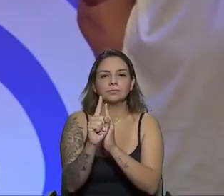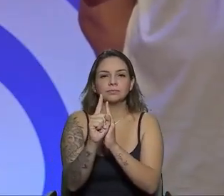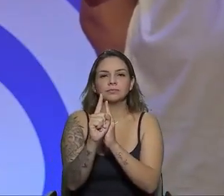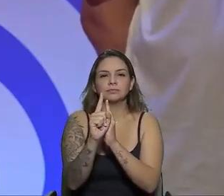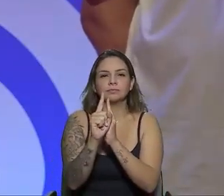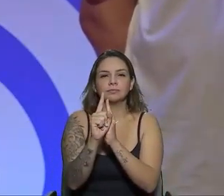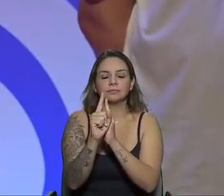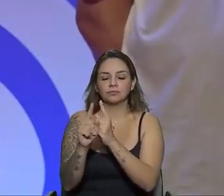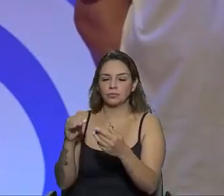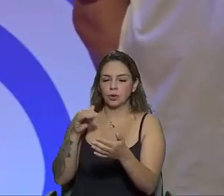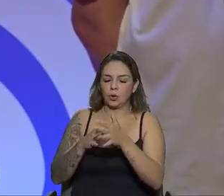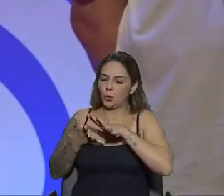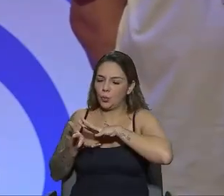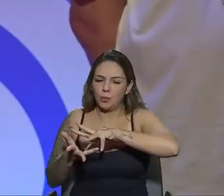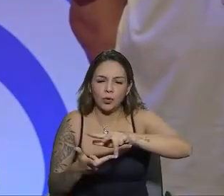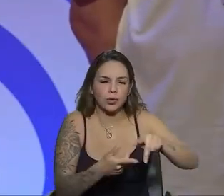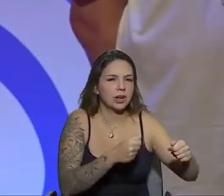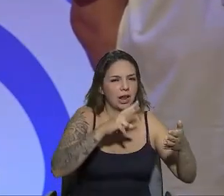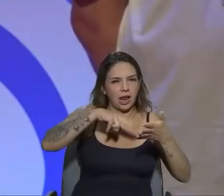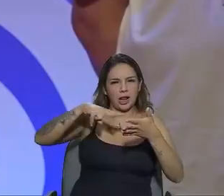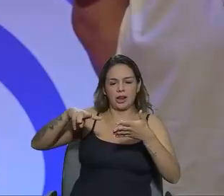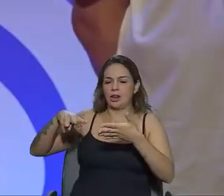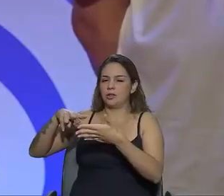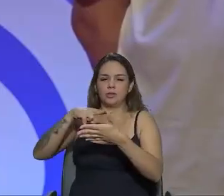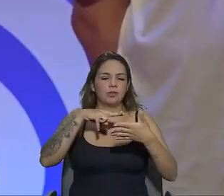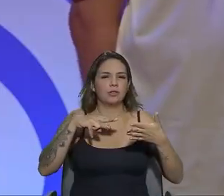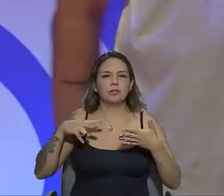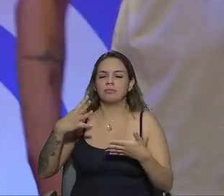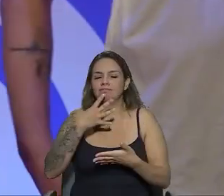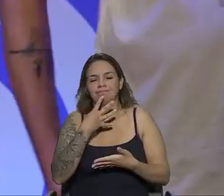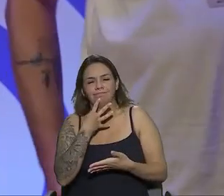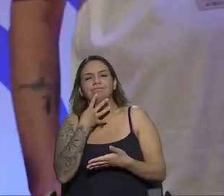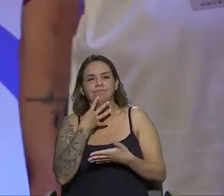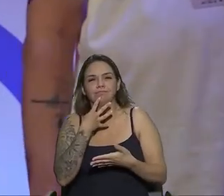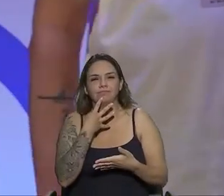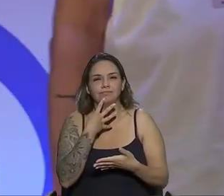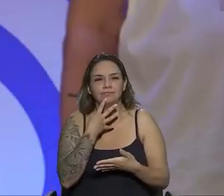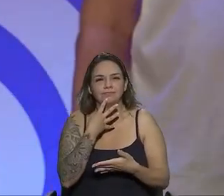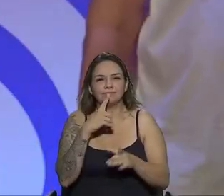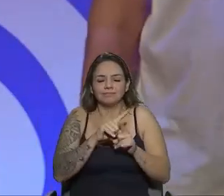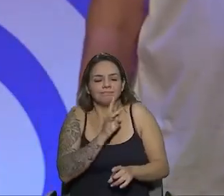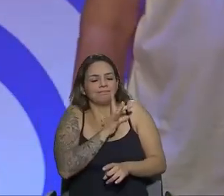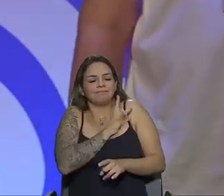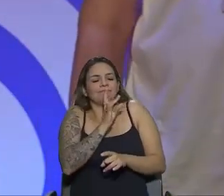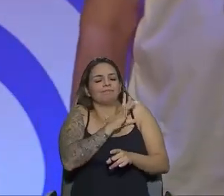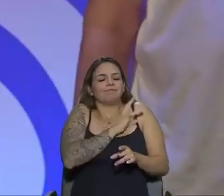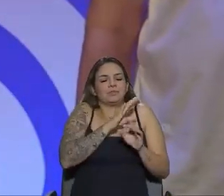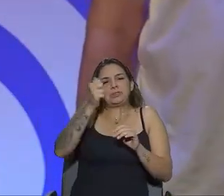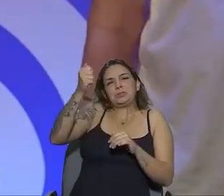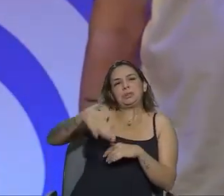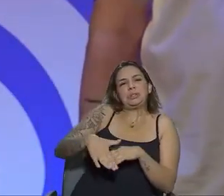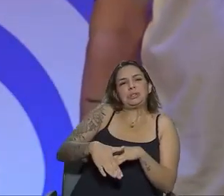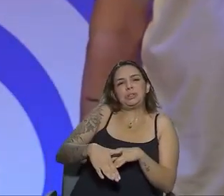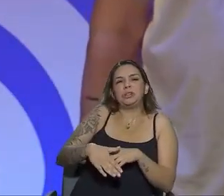Teria desde alcance global a leitores em profusão e reconhecimento, mas temia a superficialidade